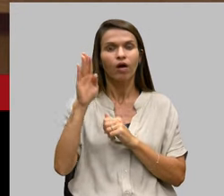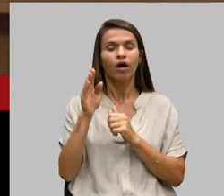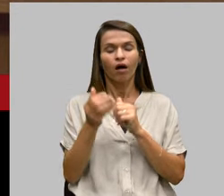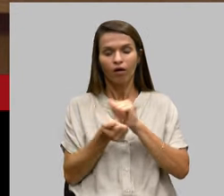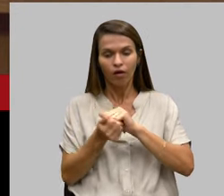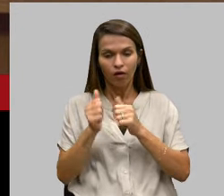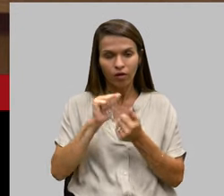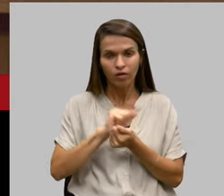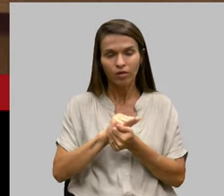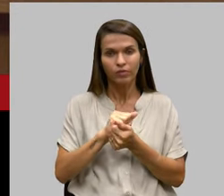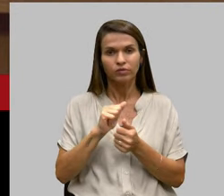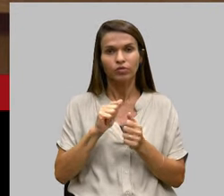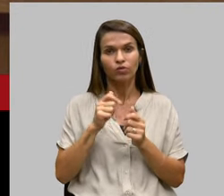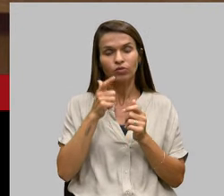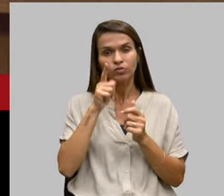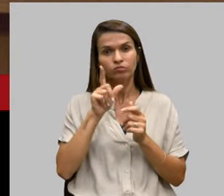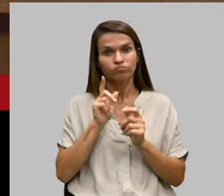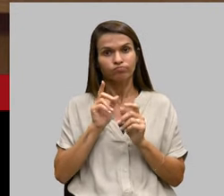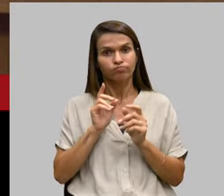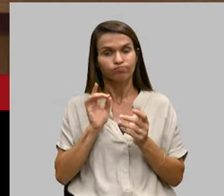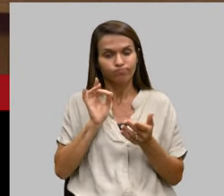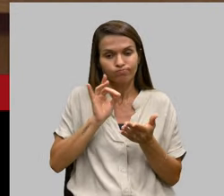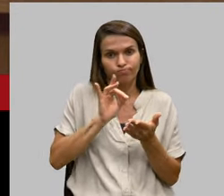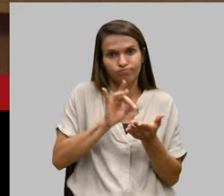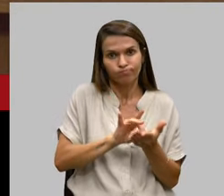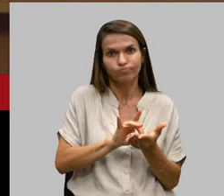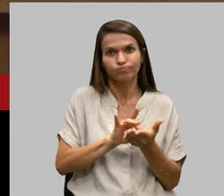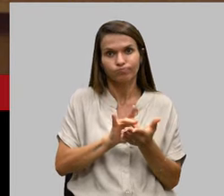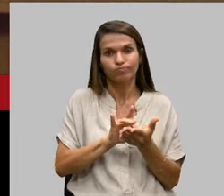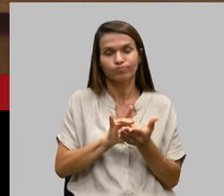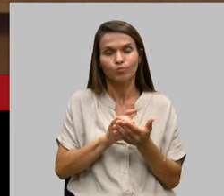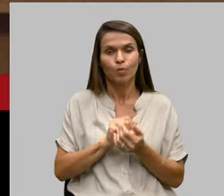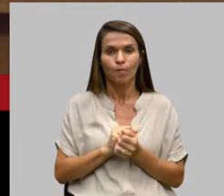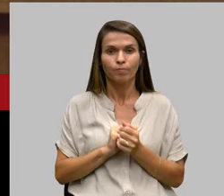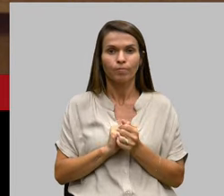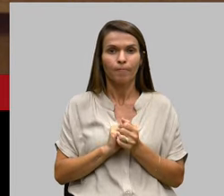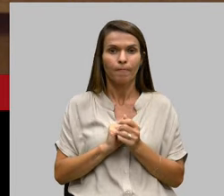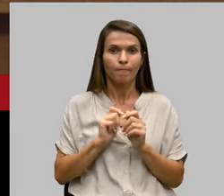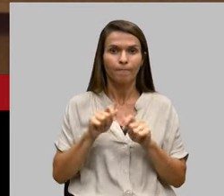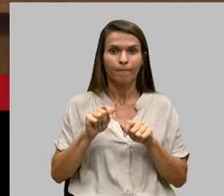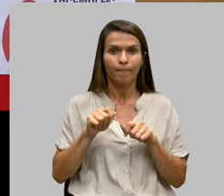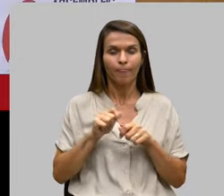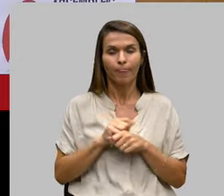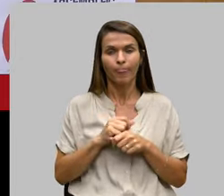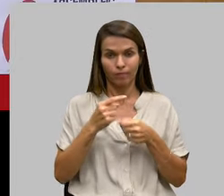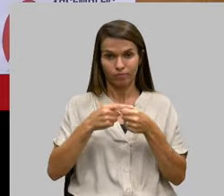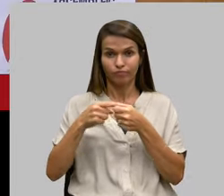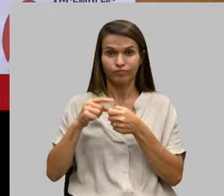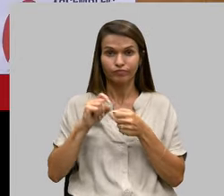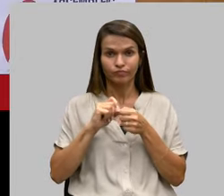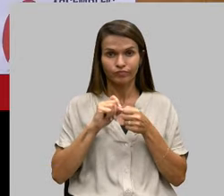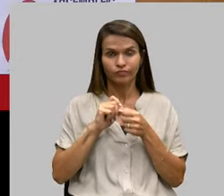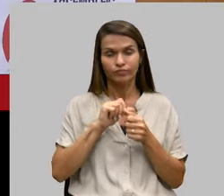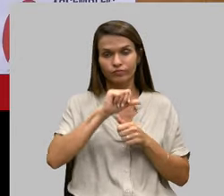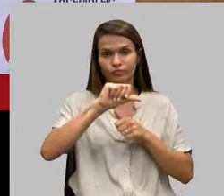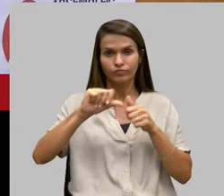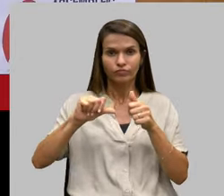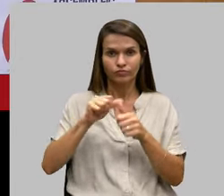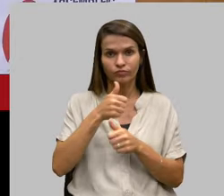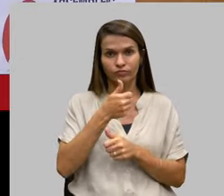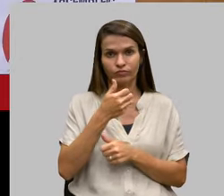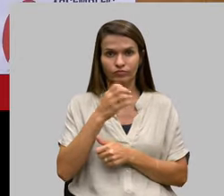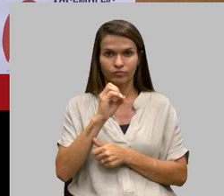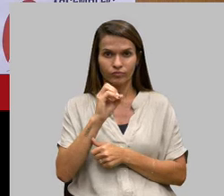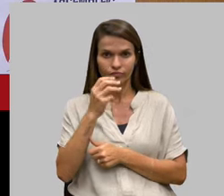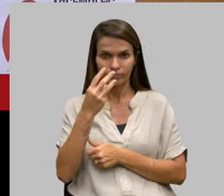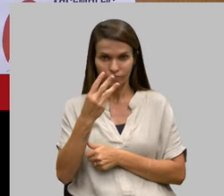seja o mais realista possível né isso é importante todo município faça teve Por exemplo quando quando teve alteração da 103 e você não vai